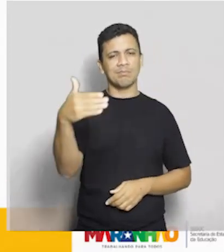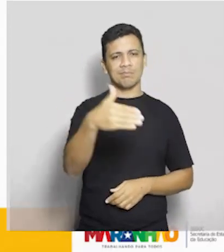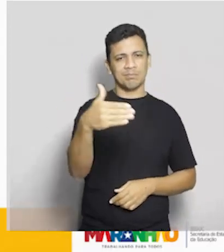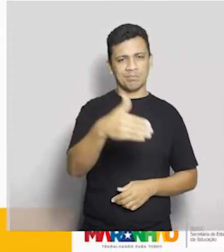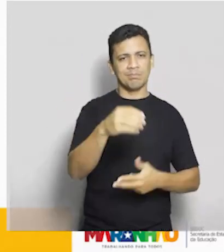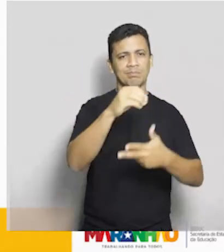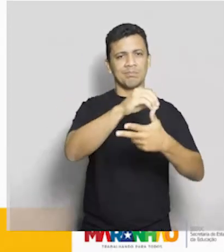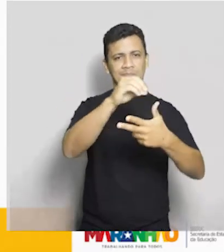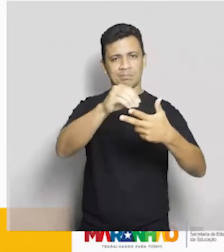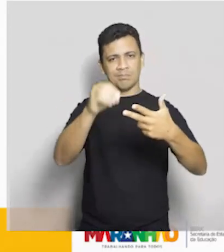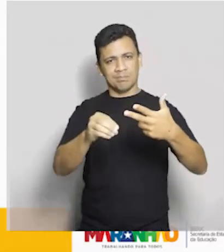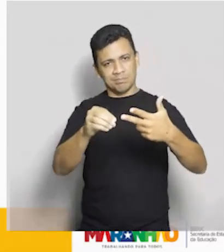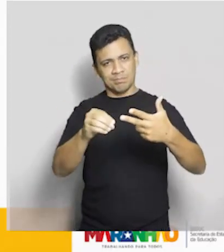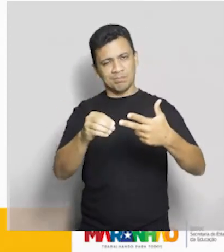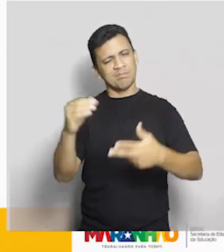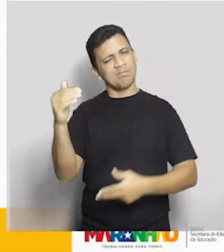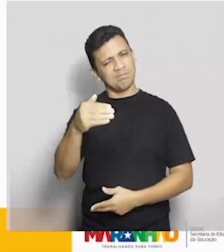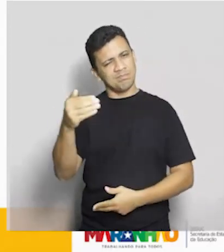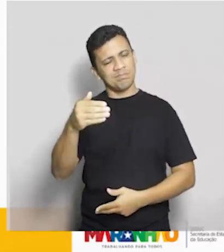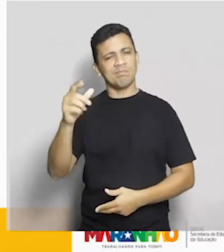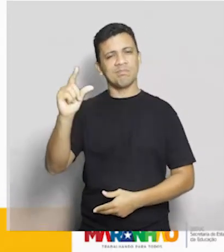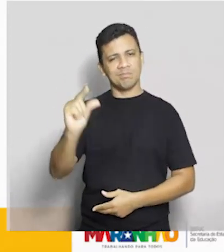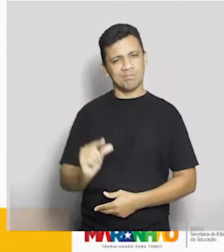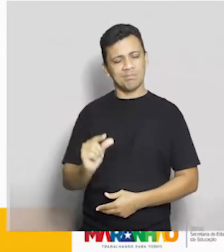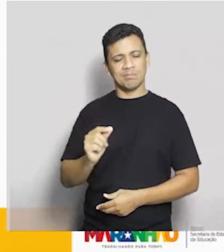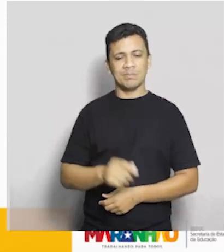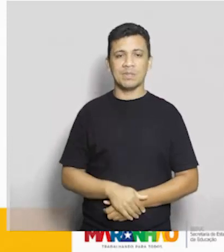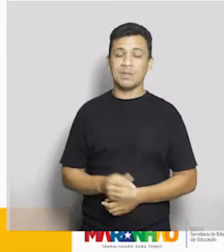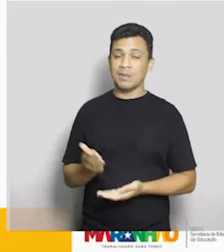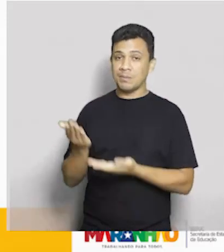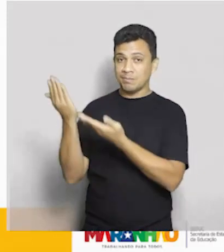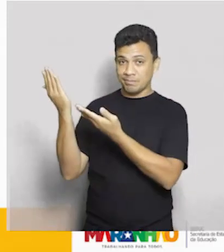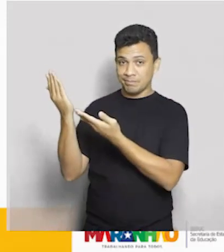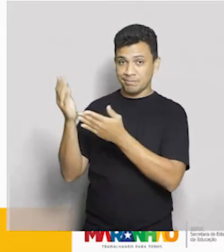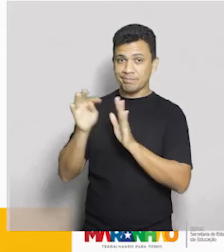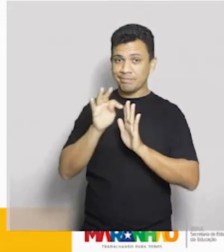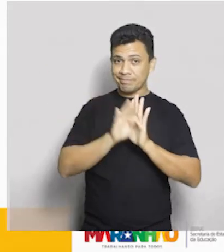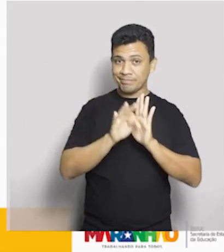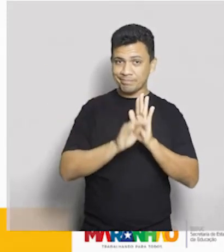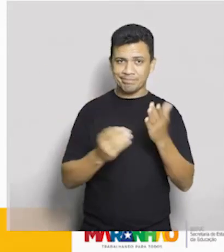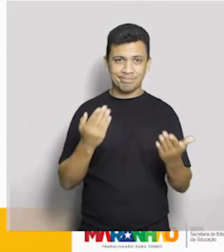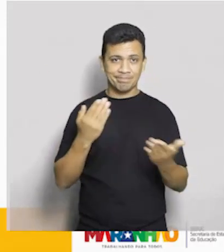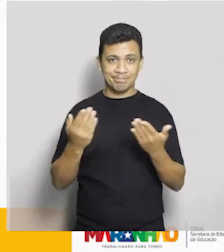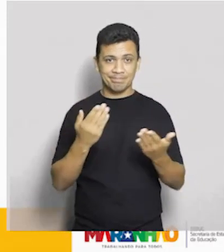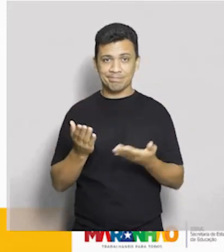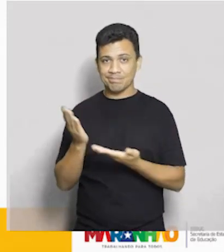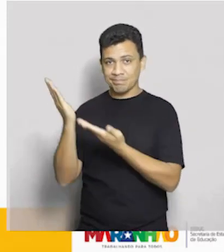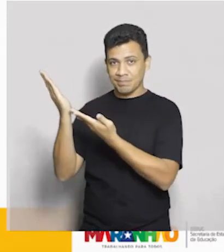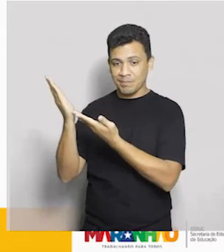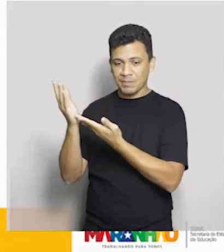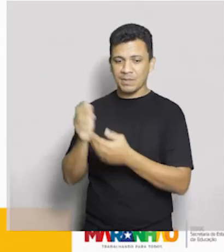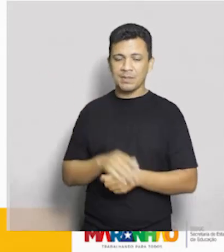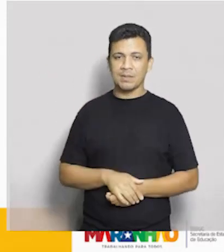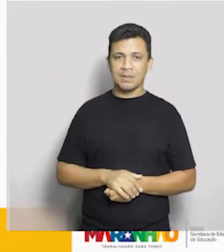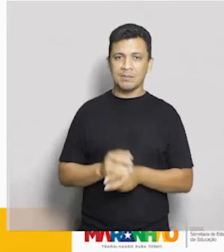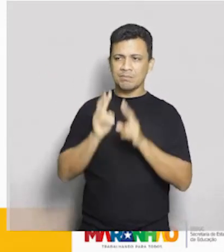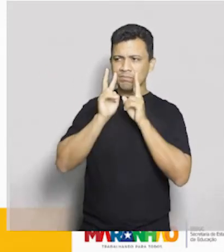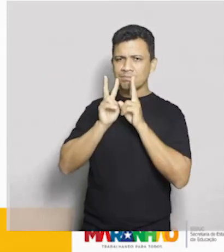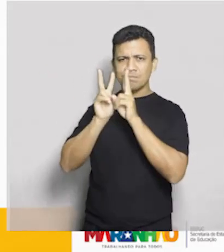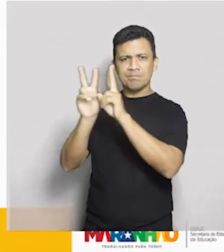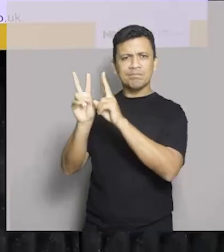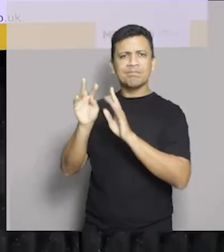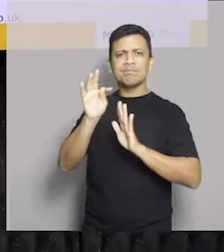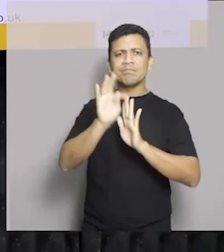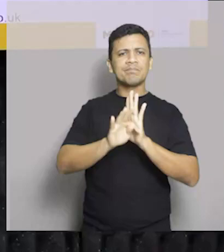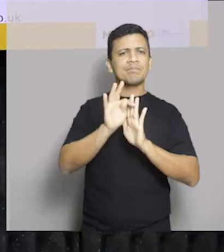apresentados no Enem, mas são menos frequentes, tá bom? Vamos analisar um texto aqui. Se você olha, né, a questão estética mesmo